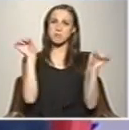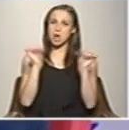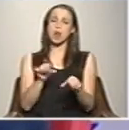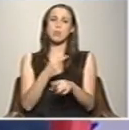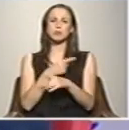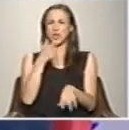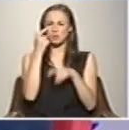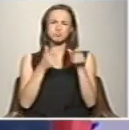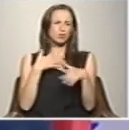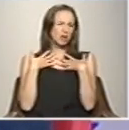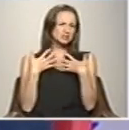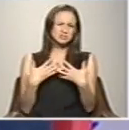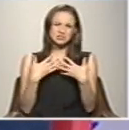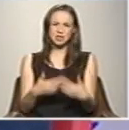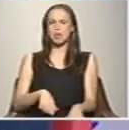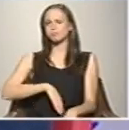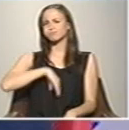estão cansadas, estão desgastadas,